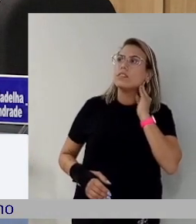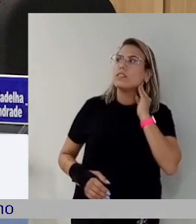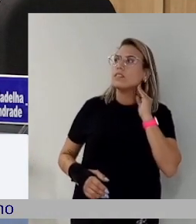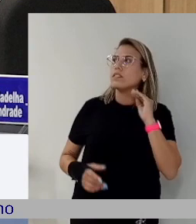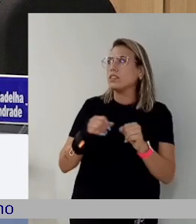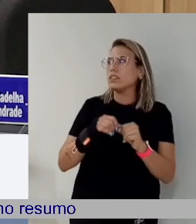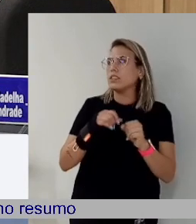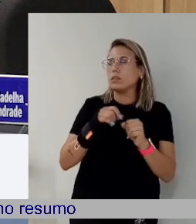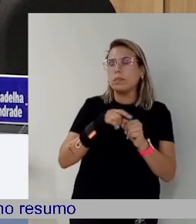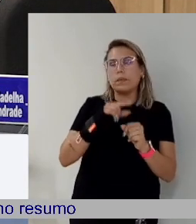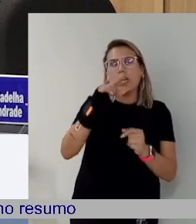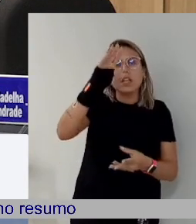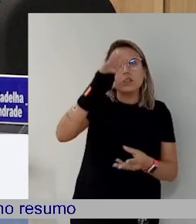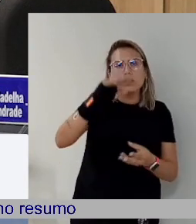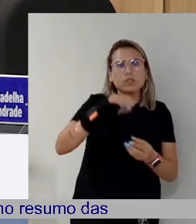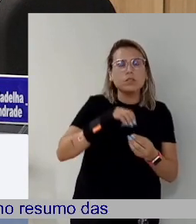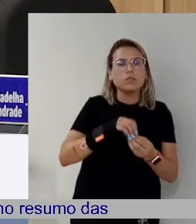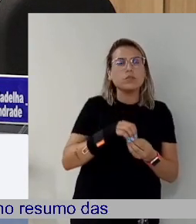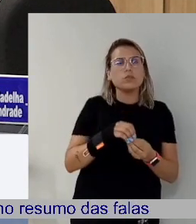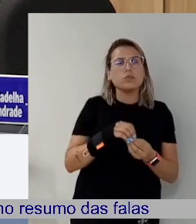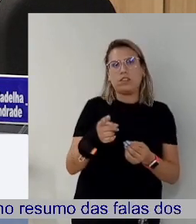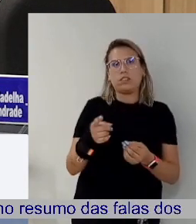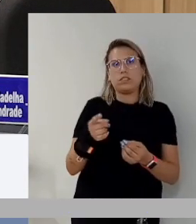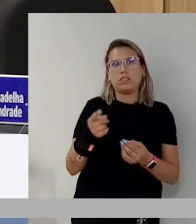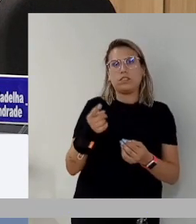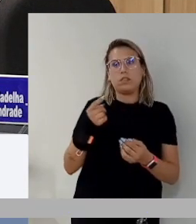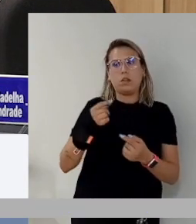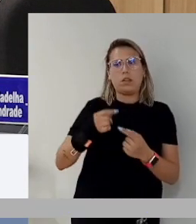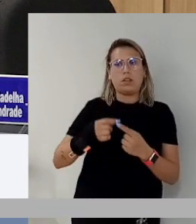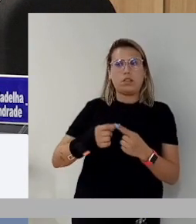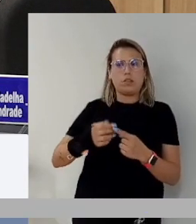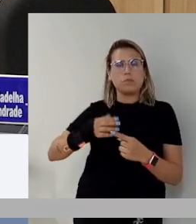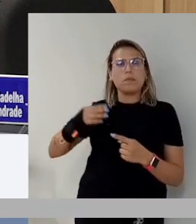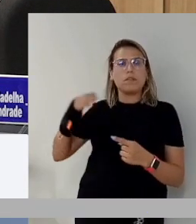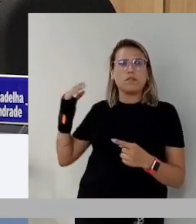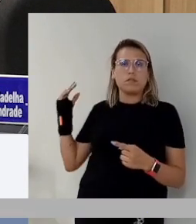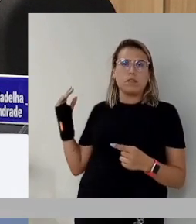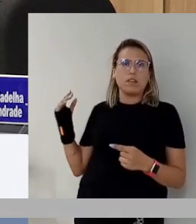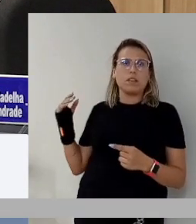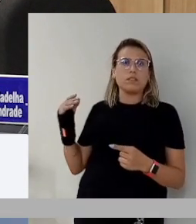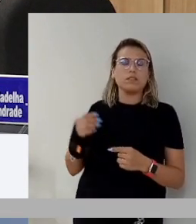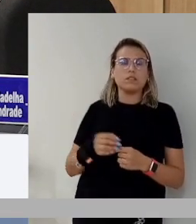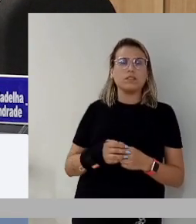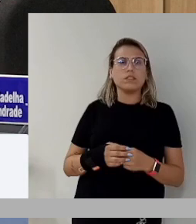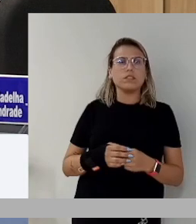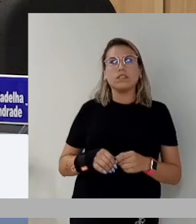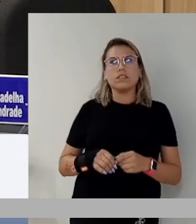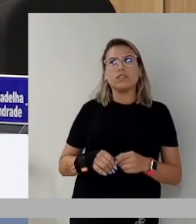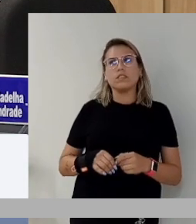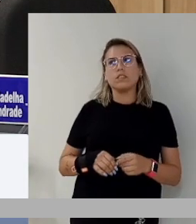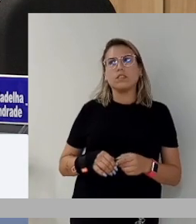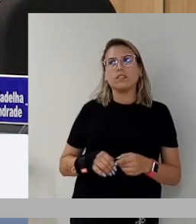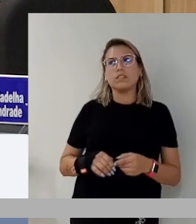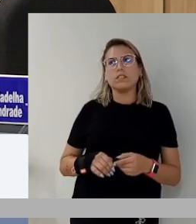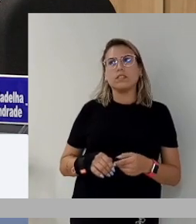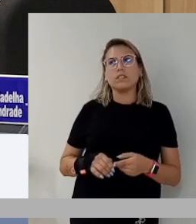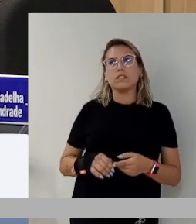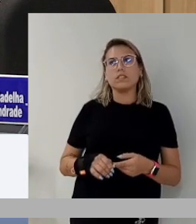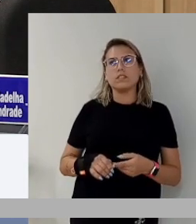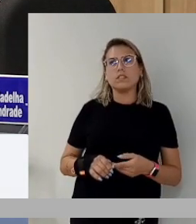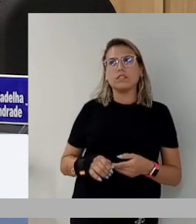resumo das falas dos que me antecederam e da